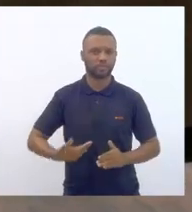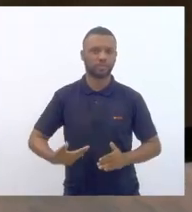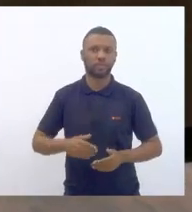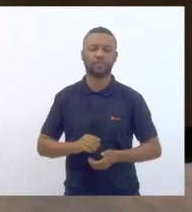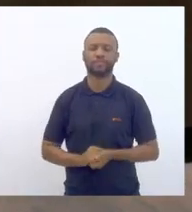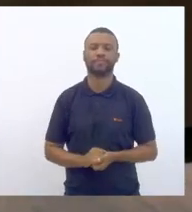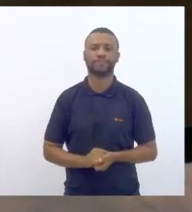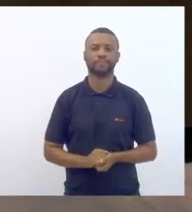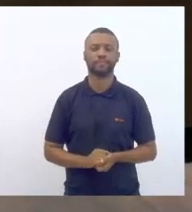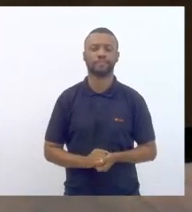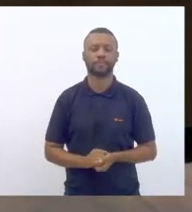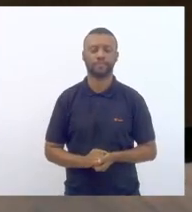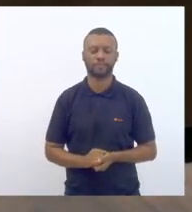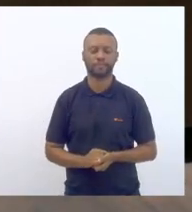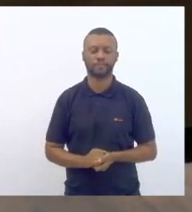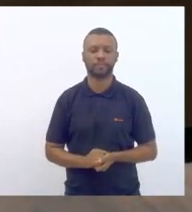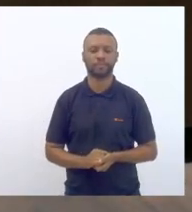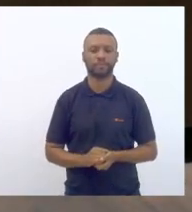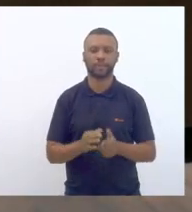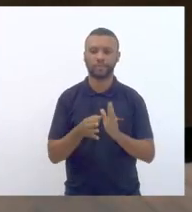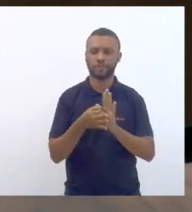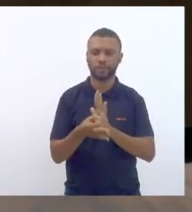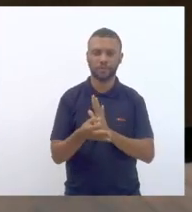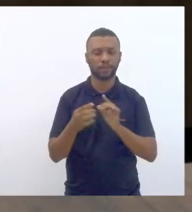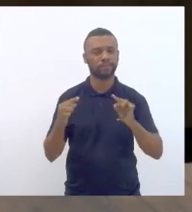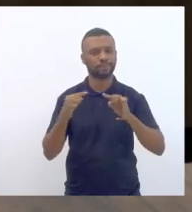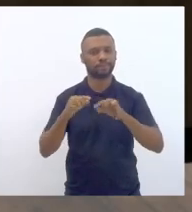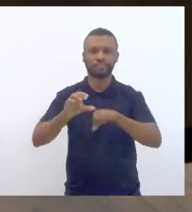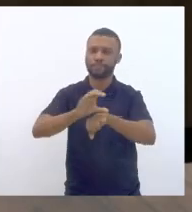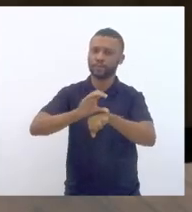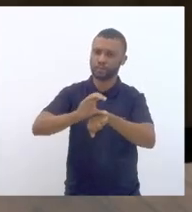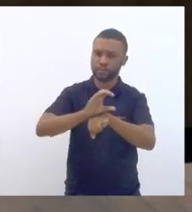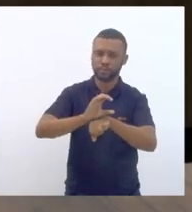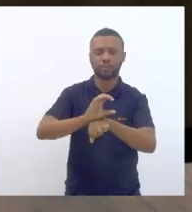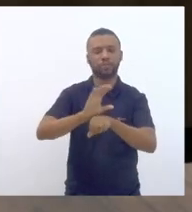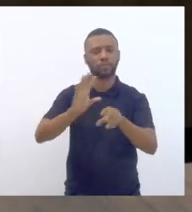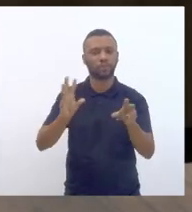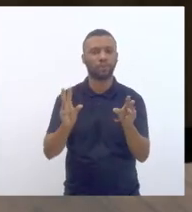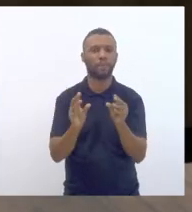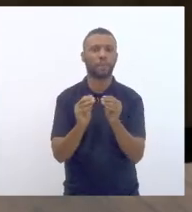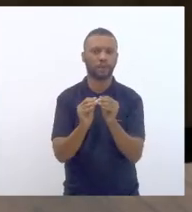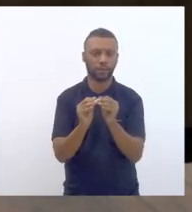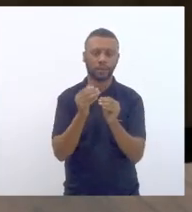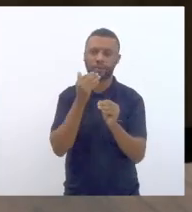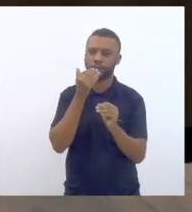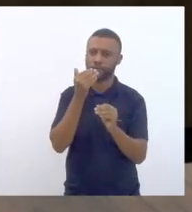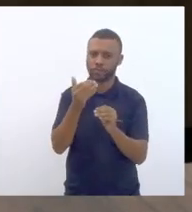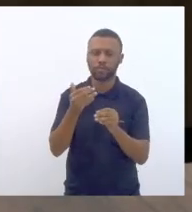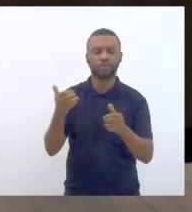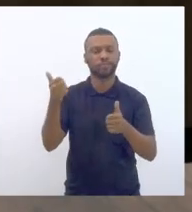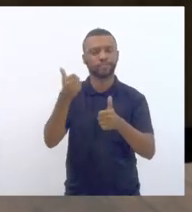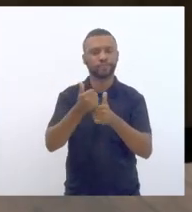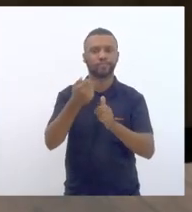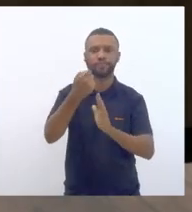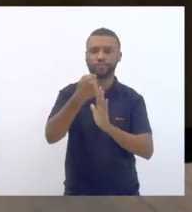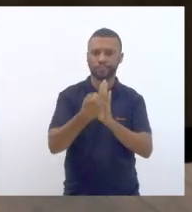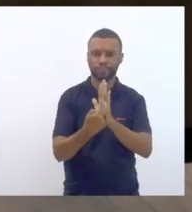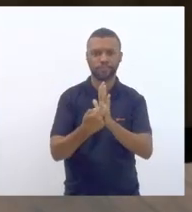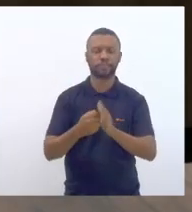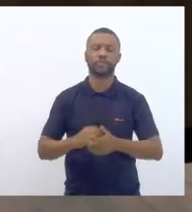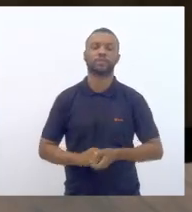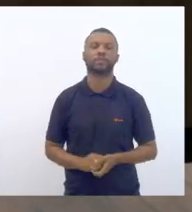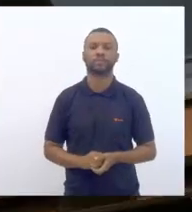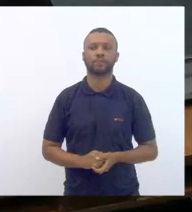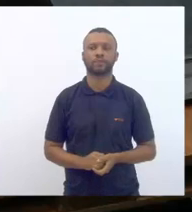Executivo Público do Estado. O parecer é pela constitucionalidade com emenda, concluindo por substitutivo e pedindo a Vossa Excelência a forma final de redação.